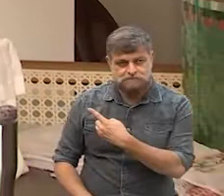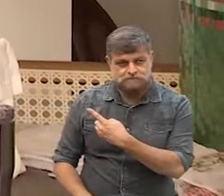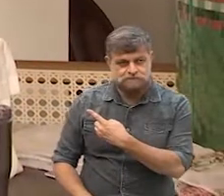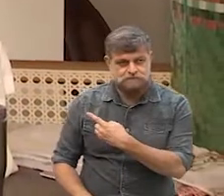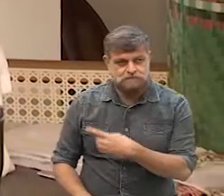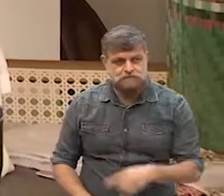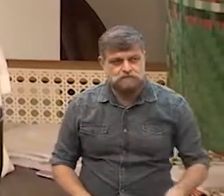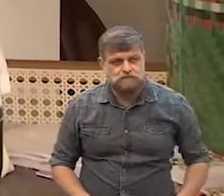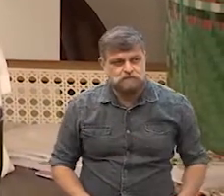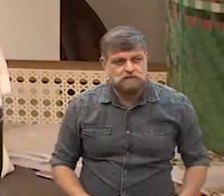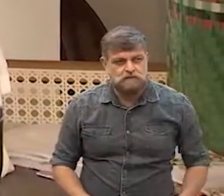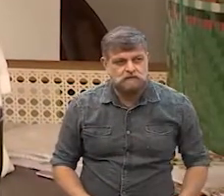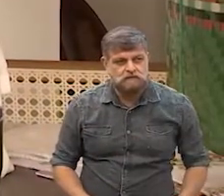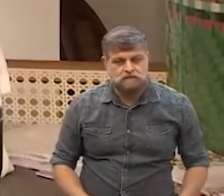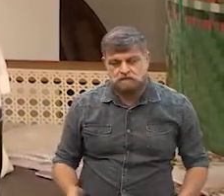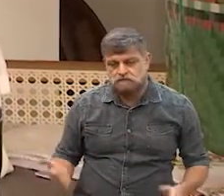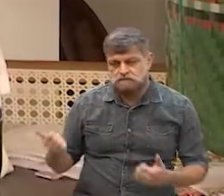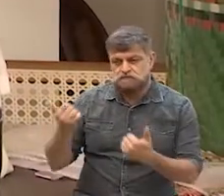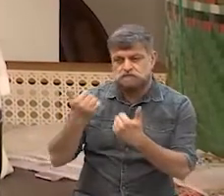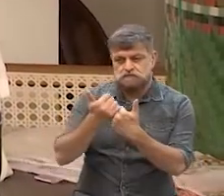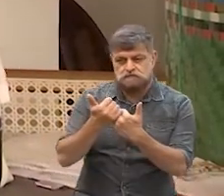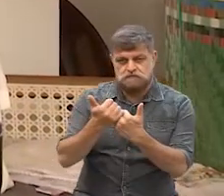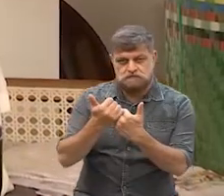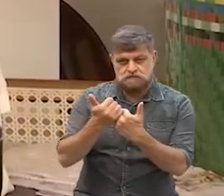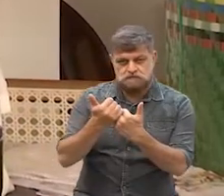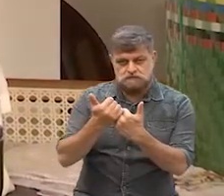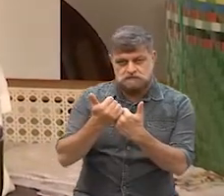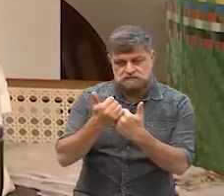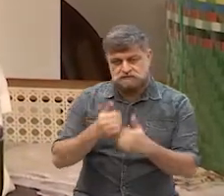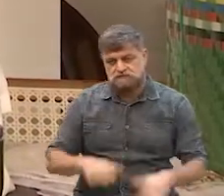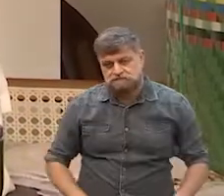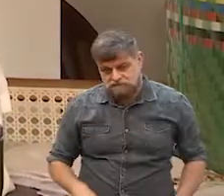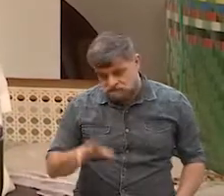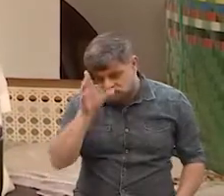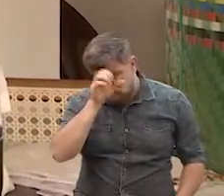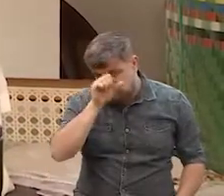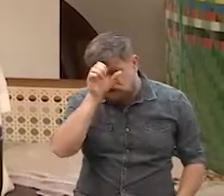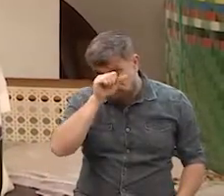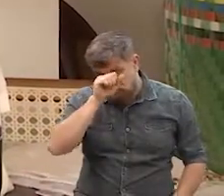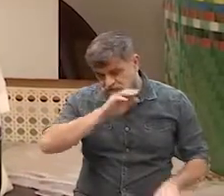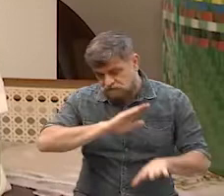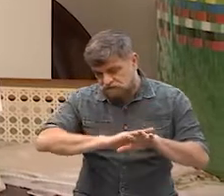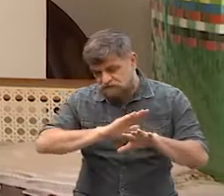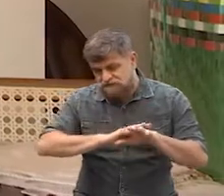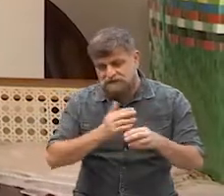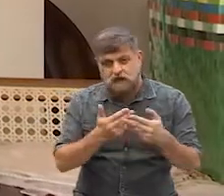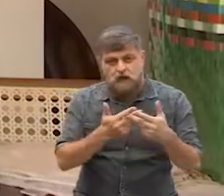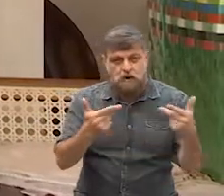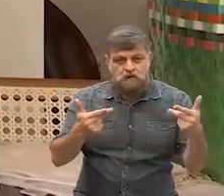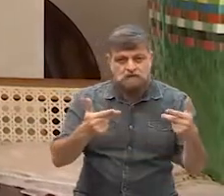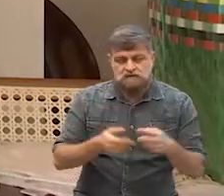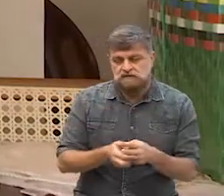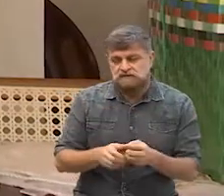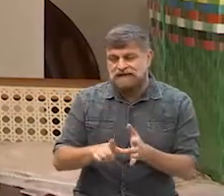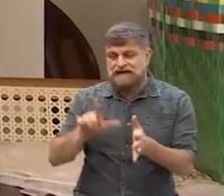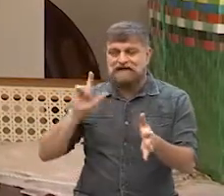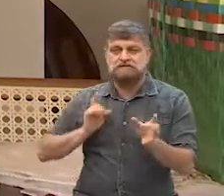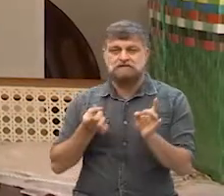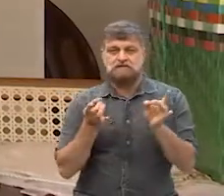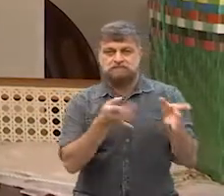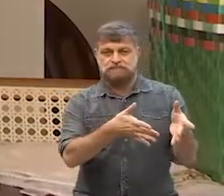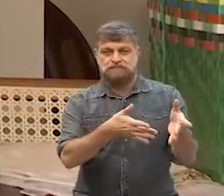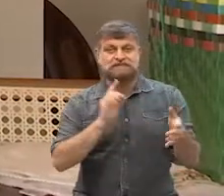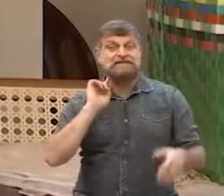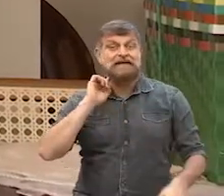Então você substitui, você faz substituições de coisas que eram descartáveis e